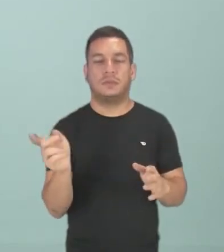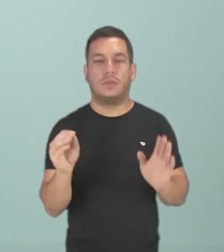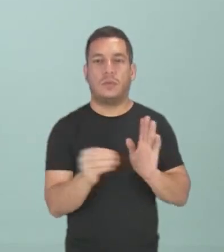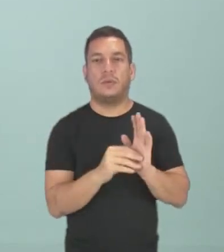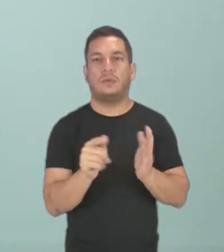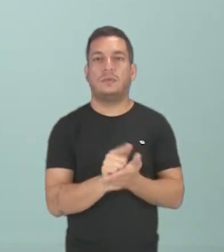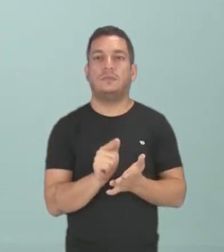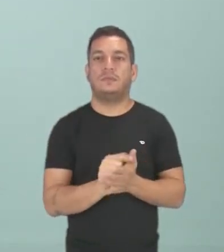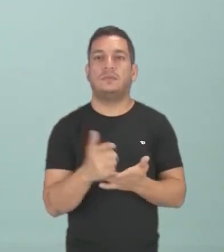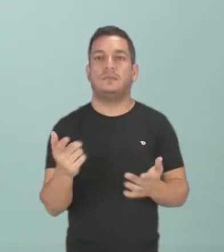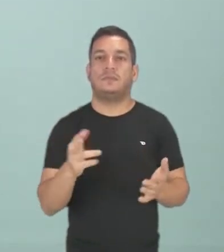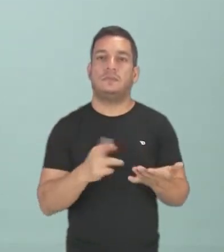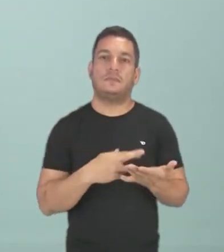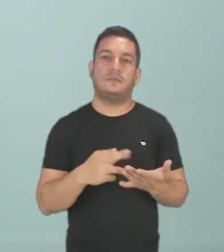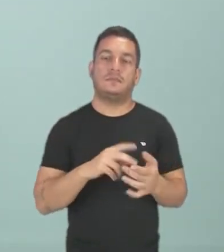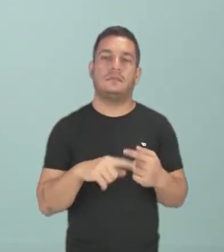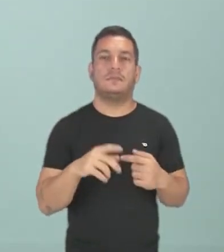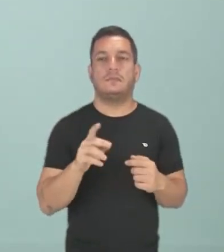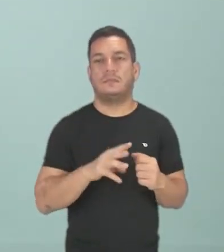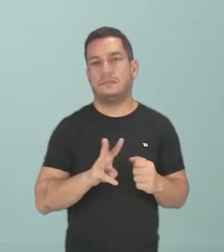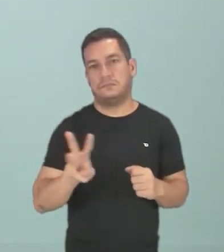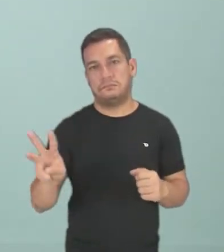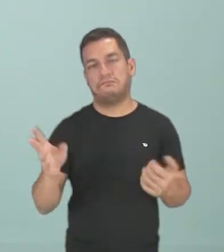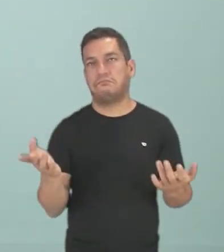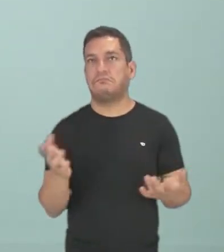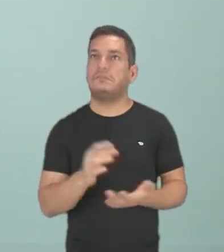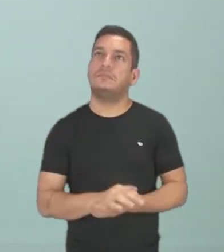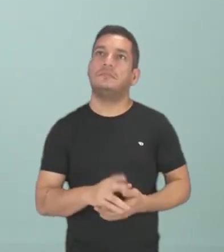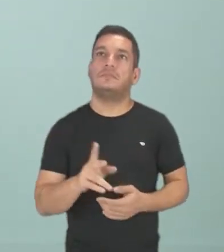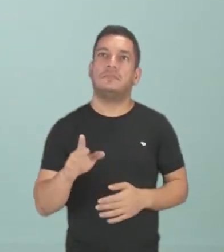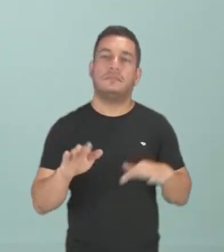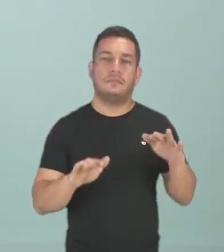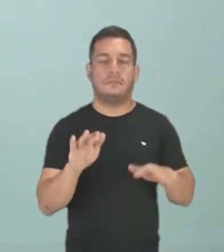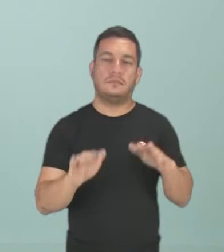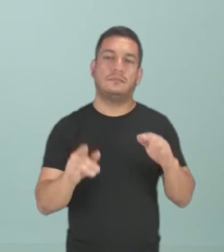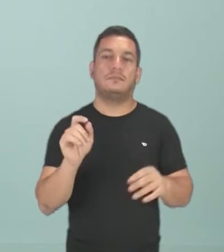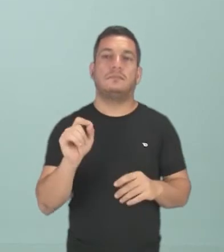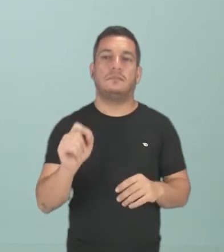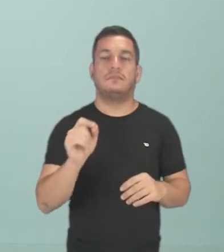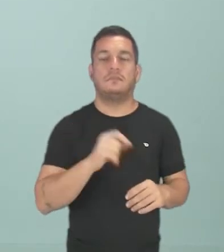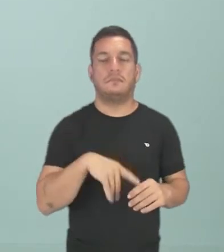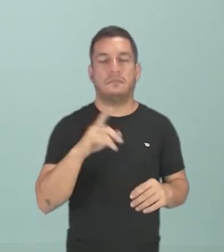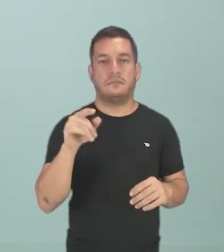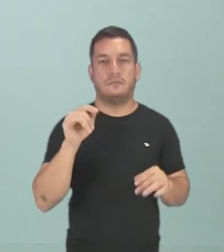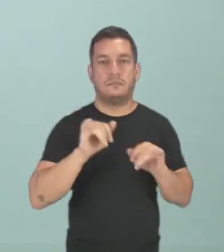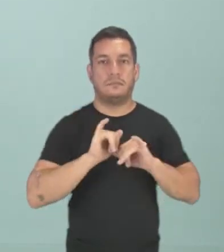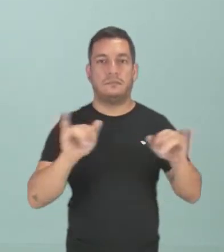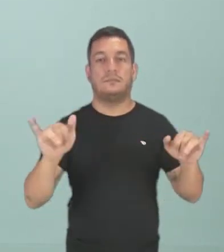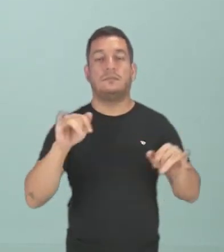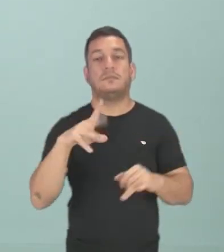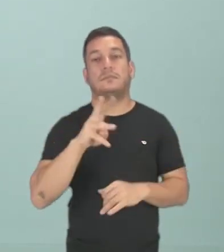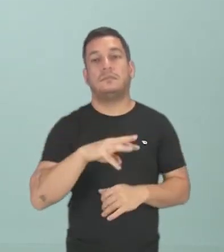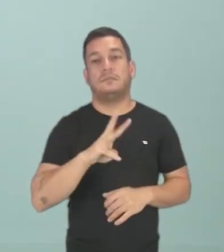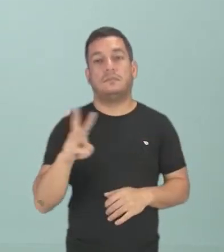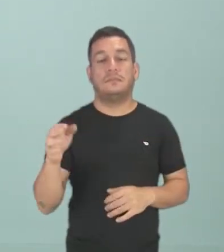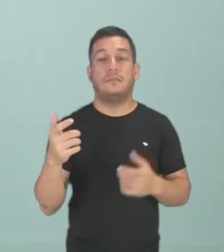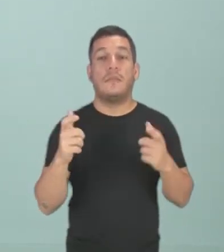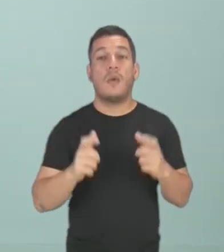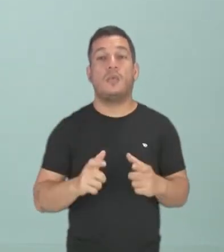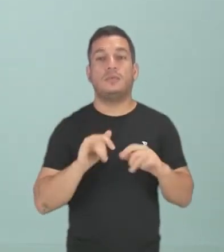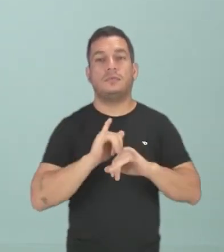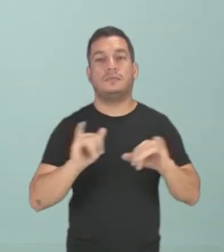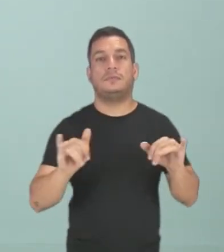né? Ou numa folha da web, enfim. Vai de acordo com a diagramação do suporte que vai ser